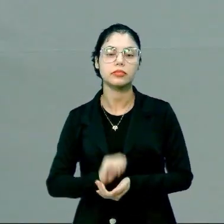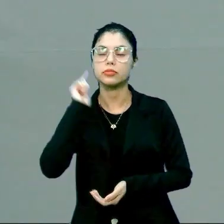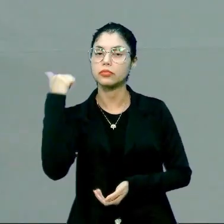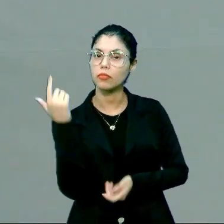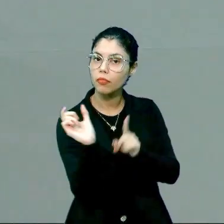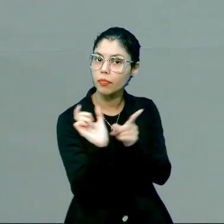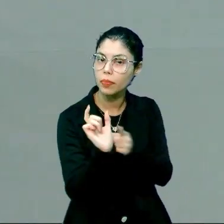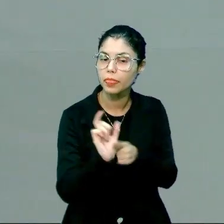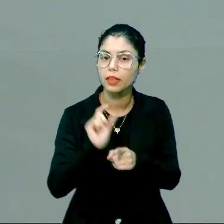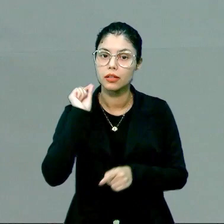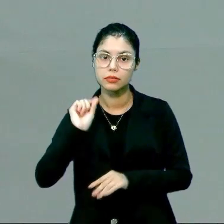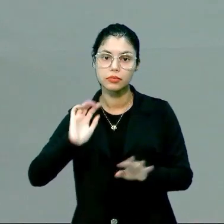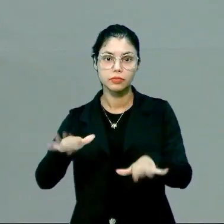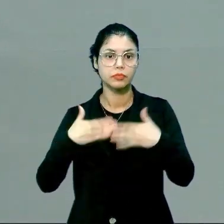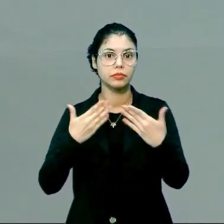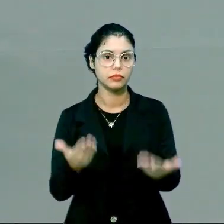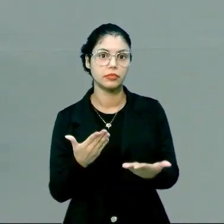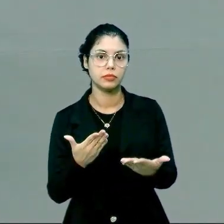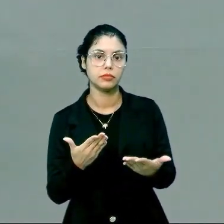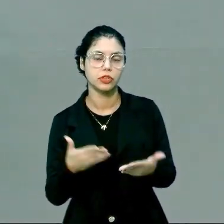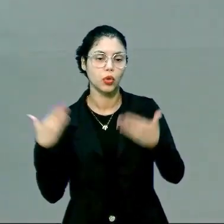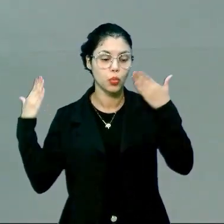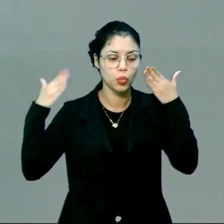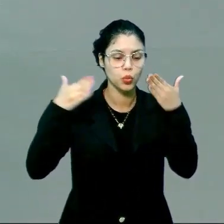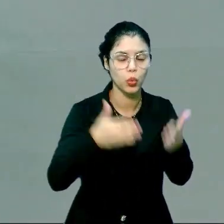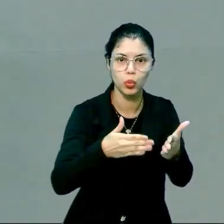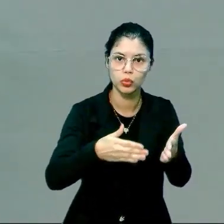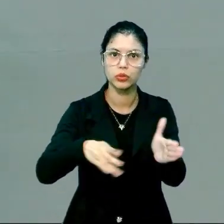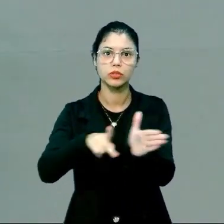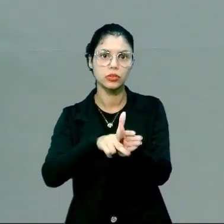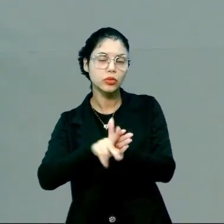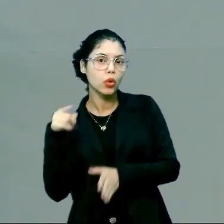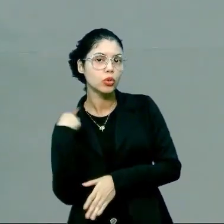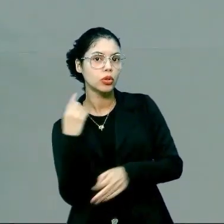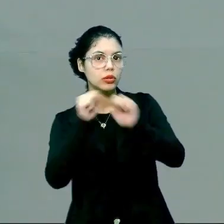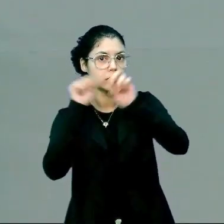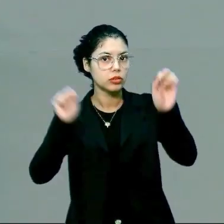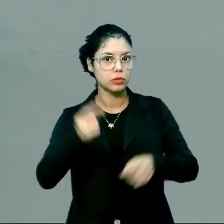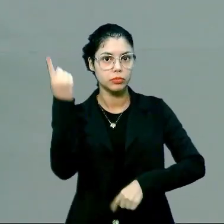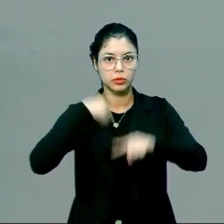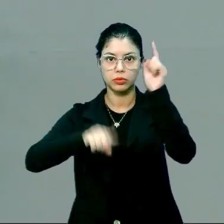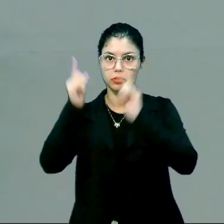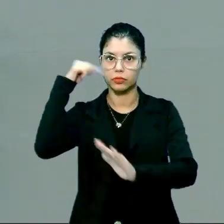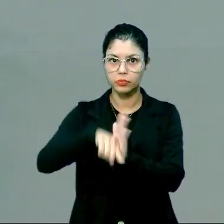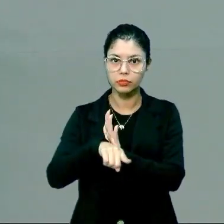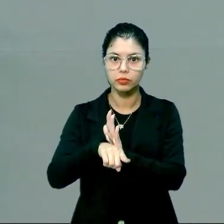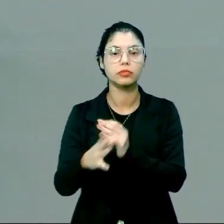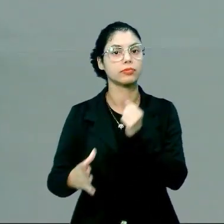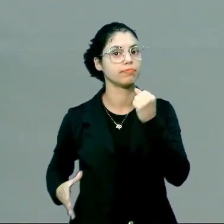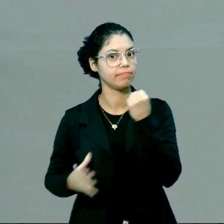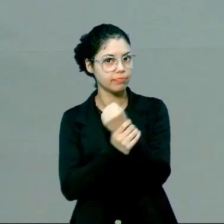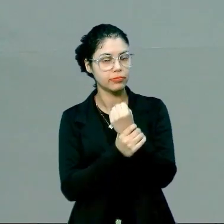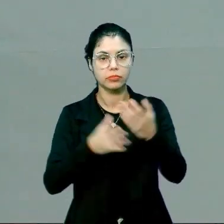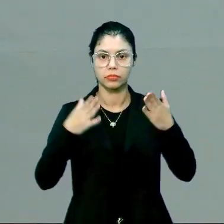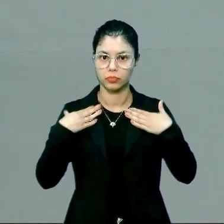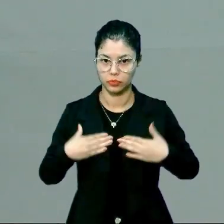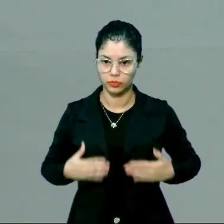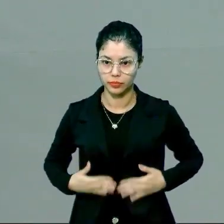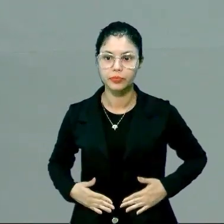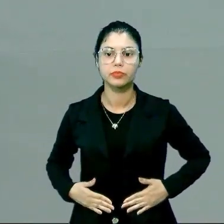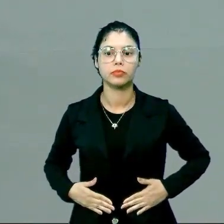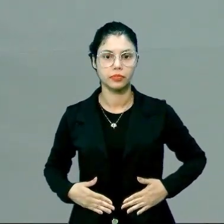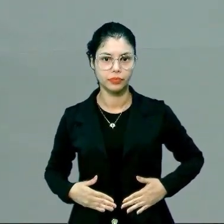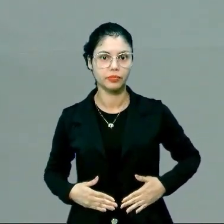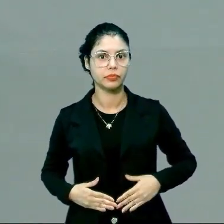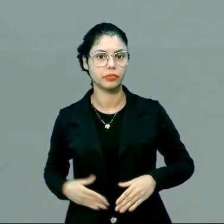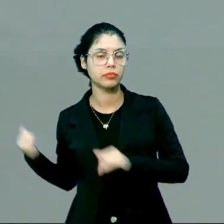outras palavras, pessoal, qual seria o objetivo do nosso sistema imunológico? É proteger, contra